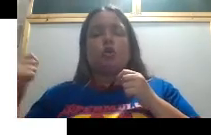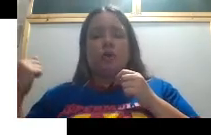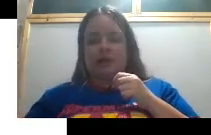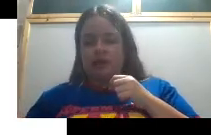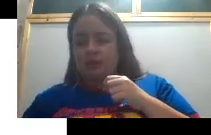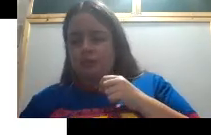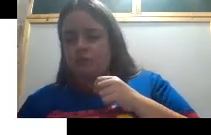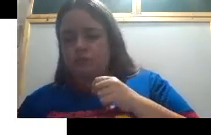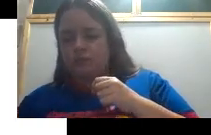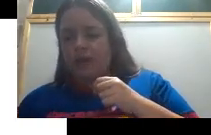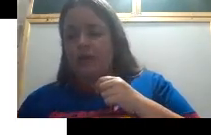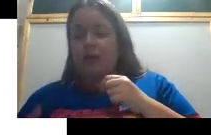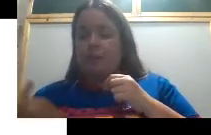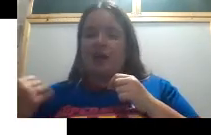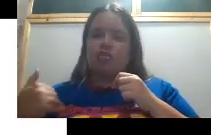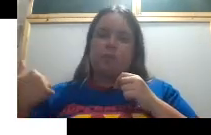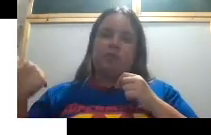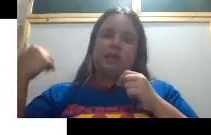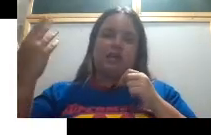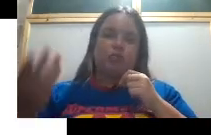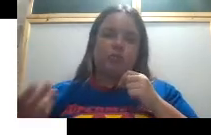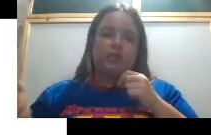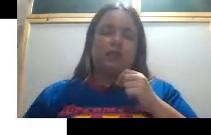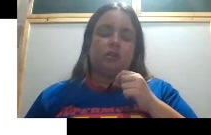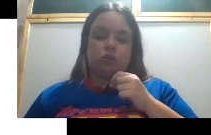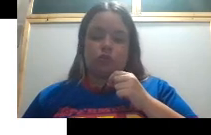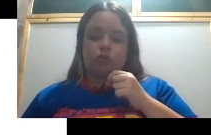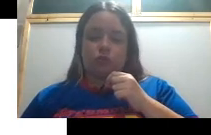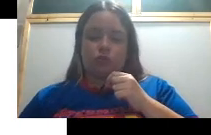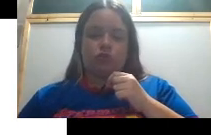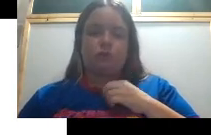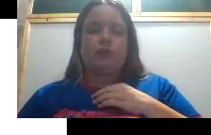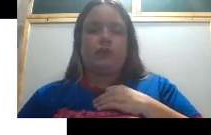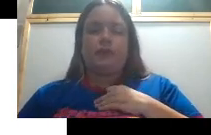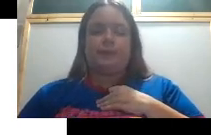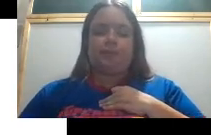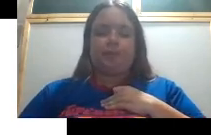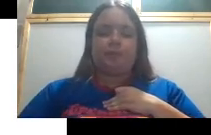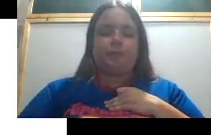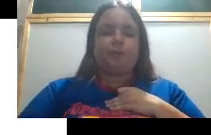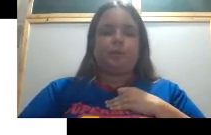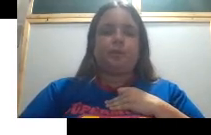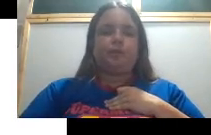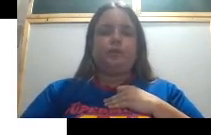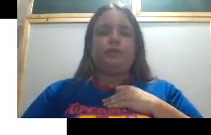fazer no caderno tá Para a gente poder responder todos juntos